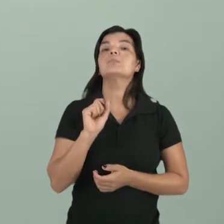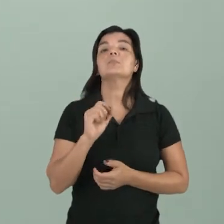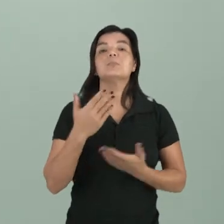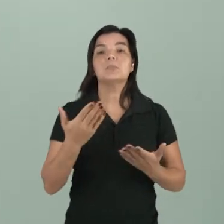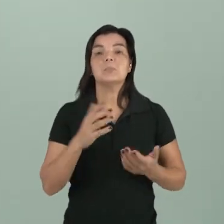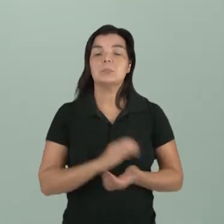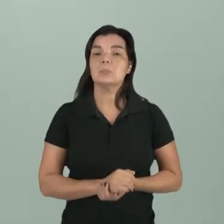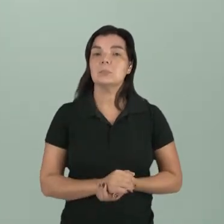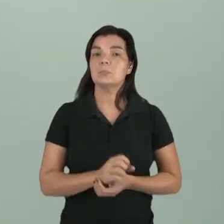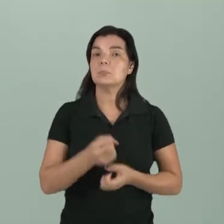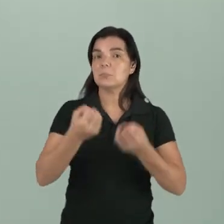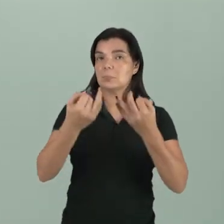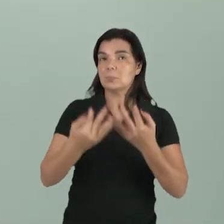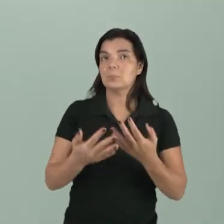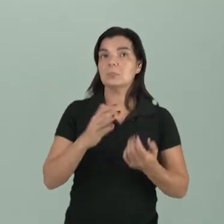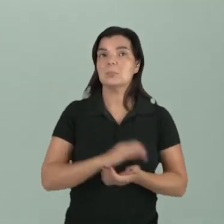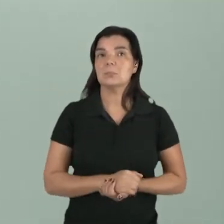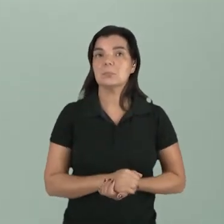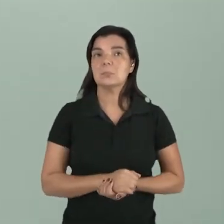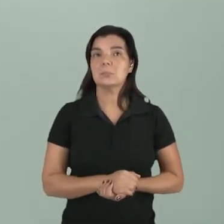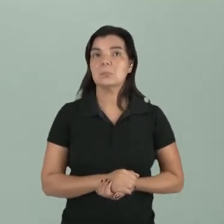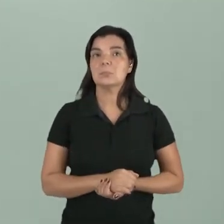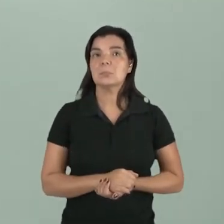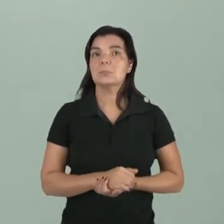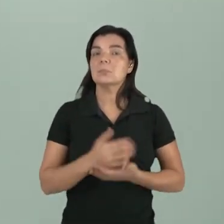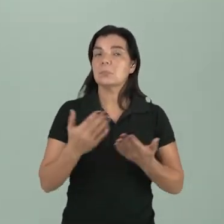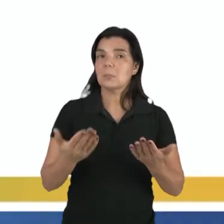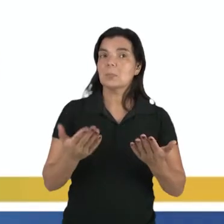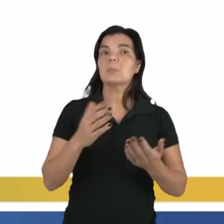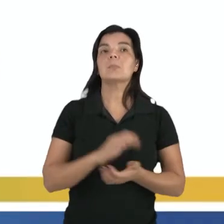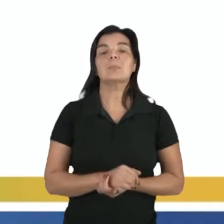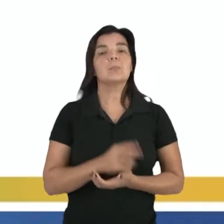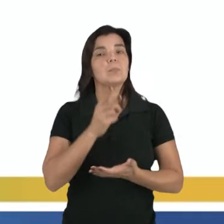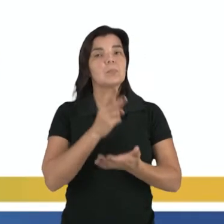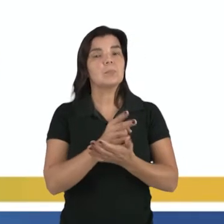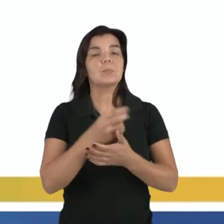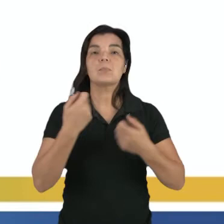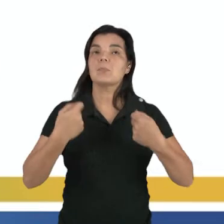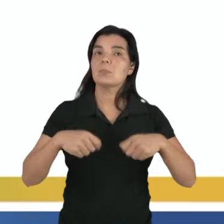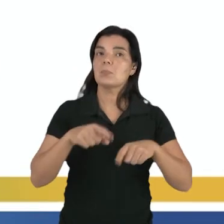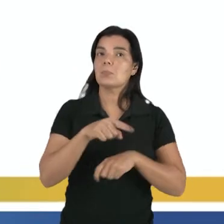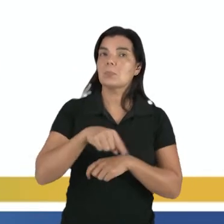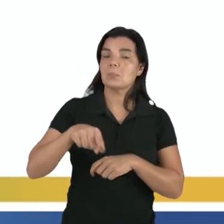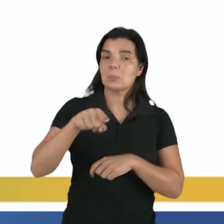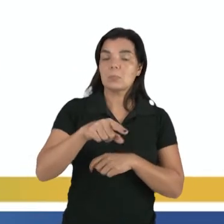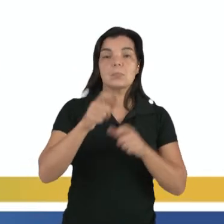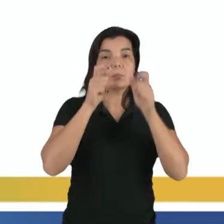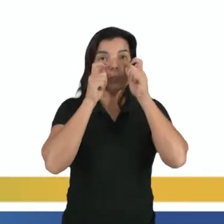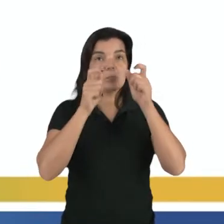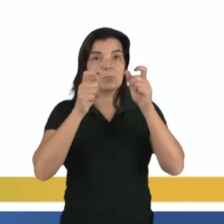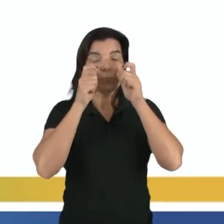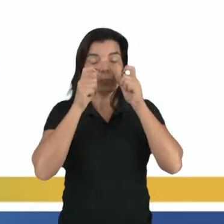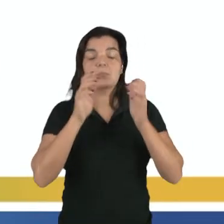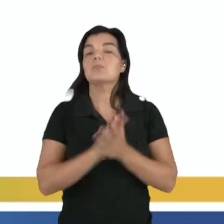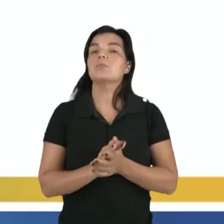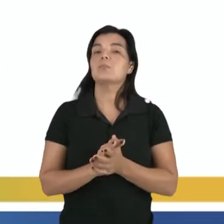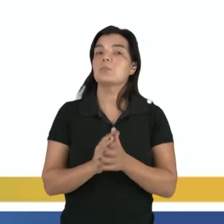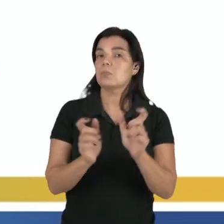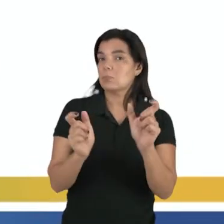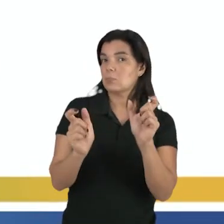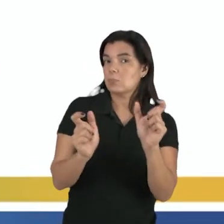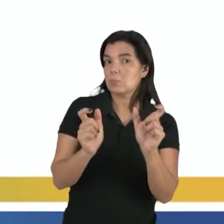que realmente, de que você está falando, né? Então, é sempre preciso você prestar atenção nos